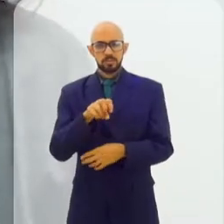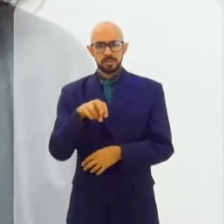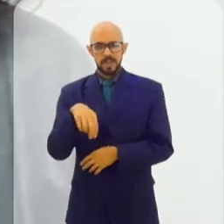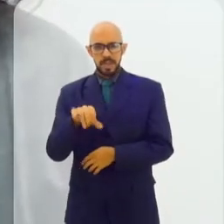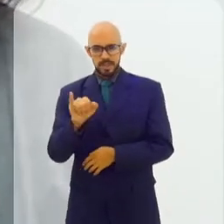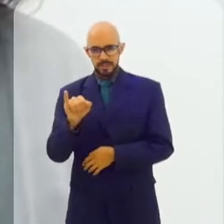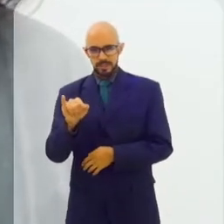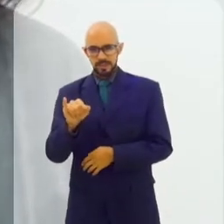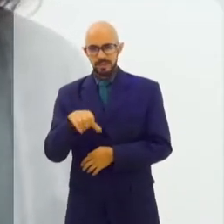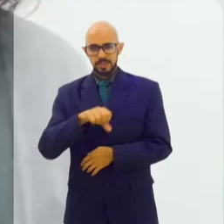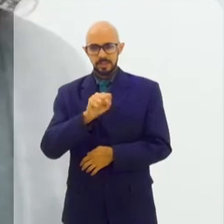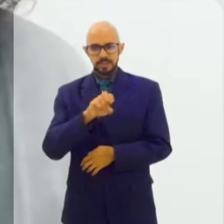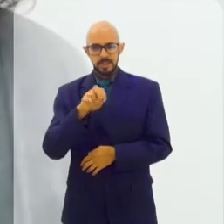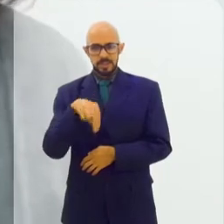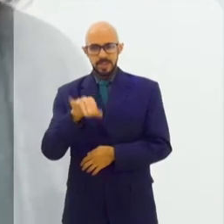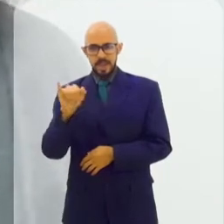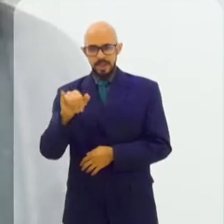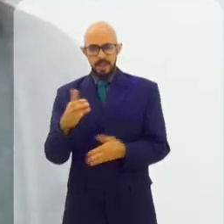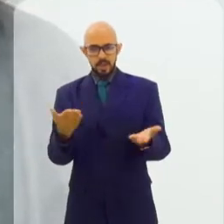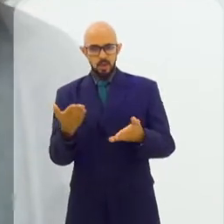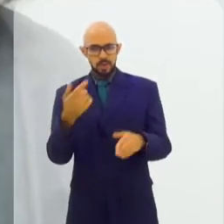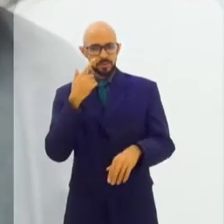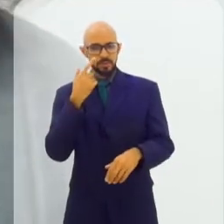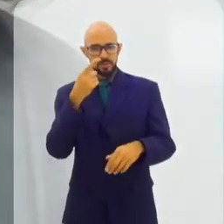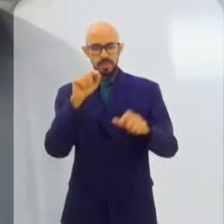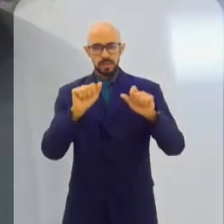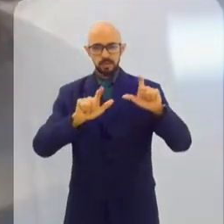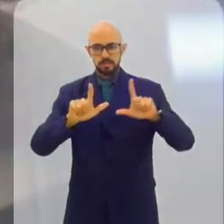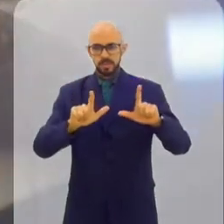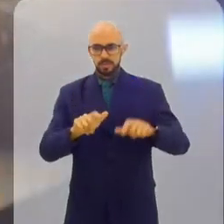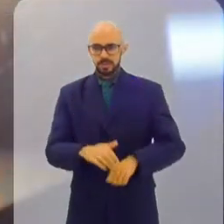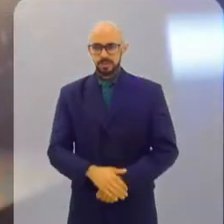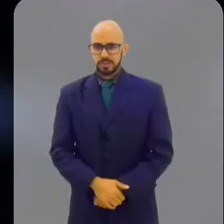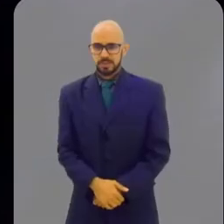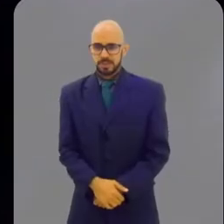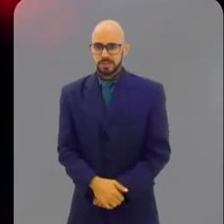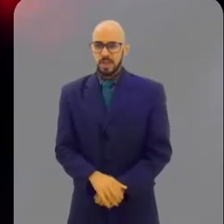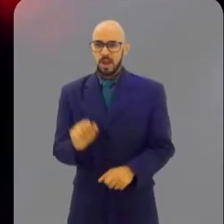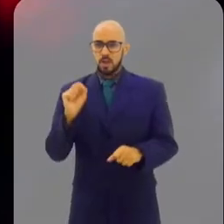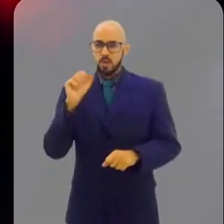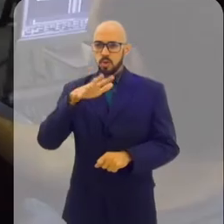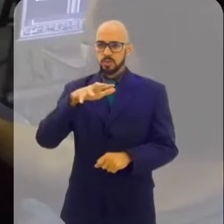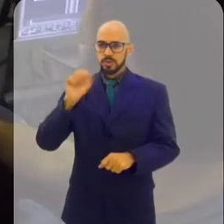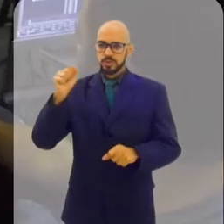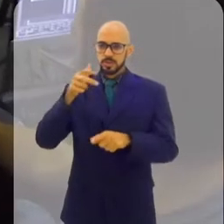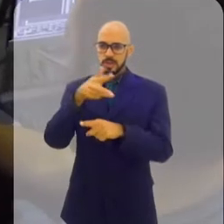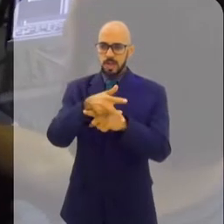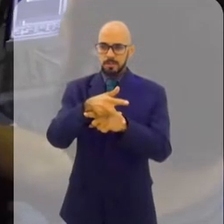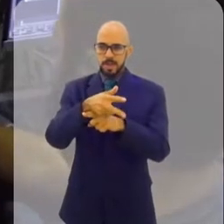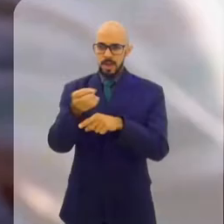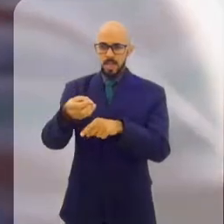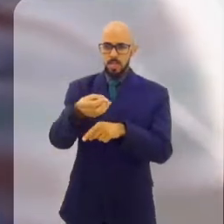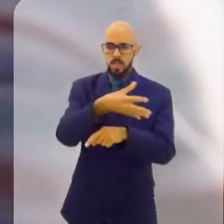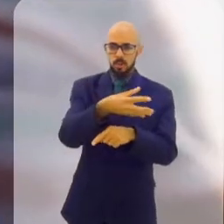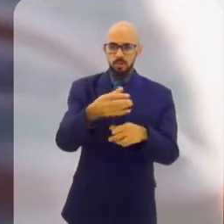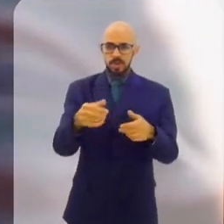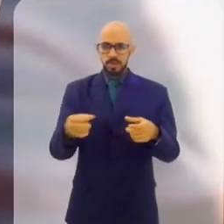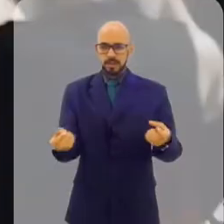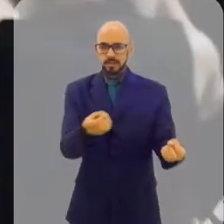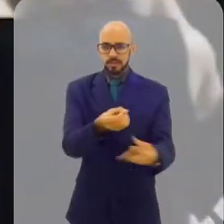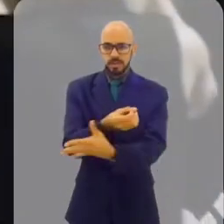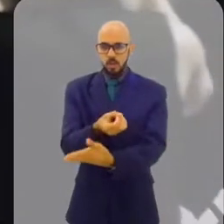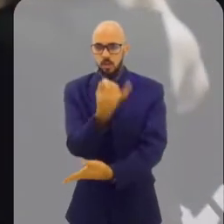SENAI, e a gente vai mostrar algumas imagens agora desse centro. Luz, câmera, inovação. O Rio